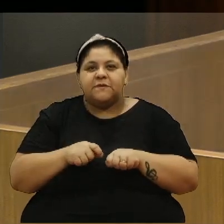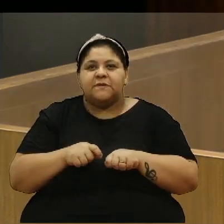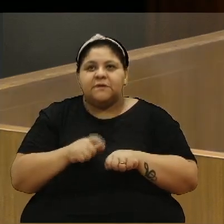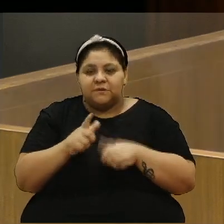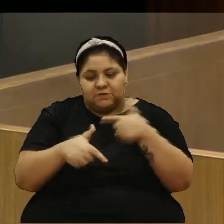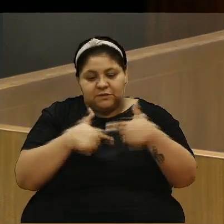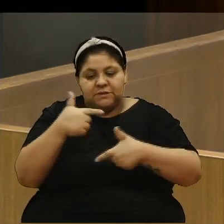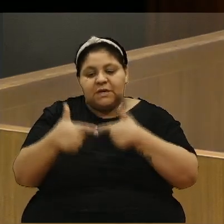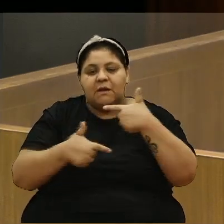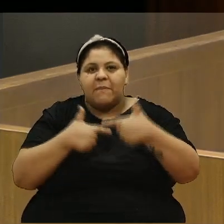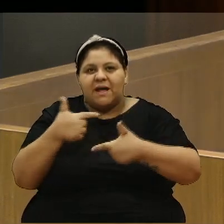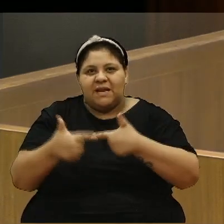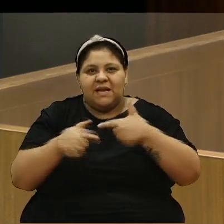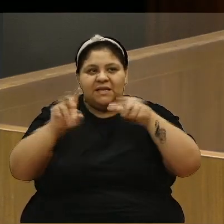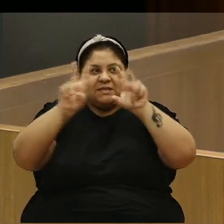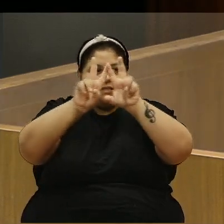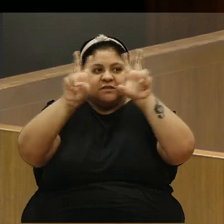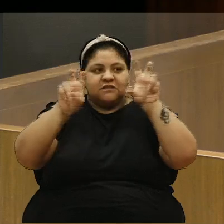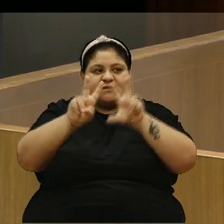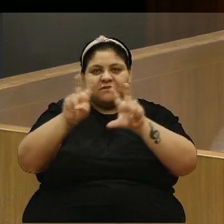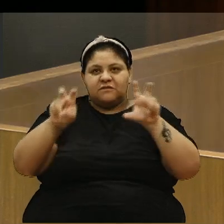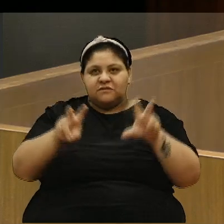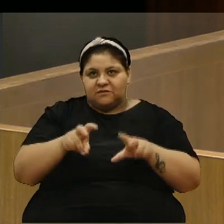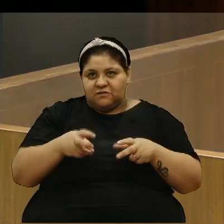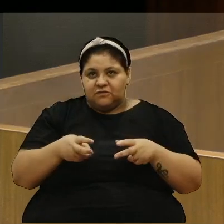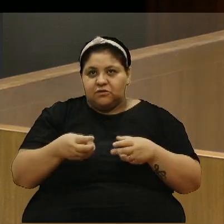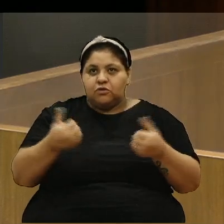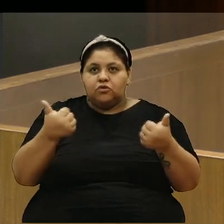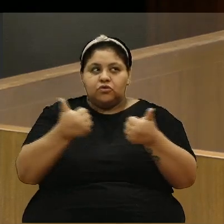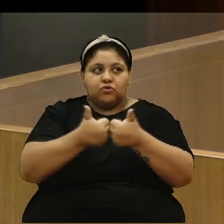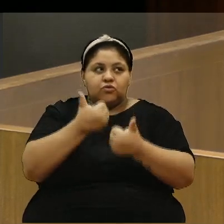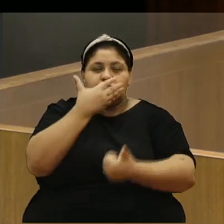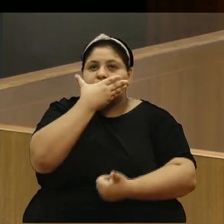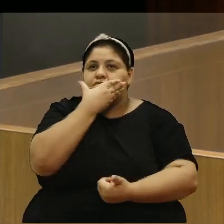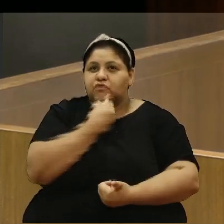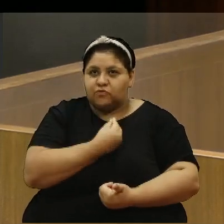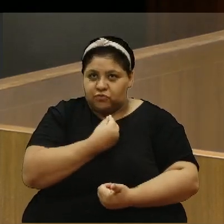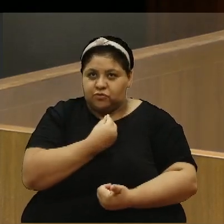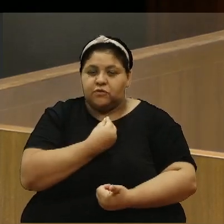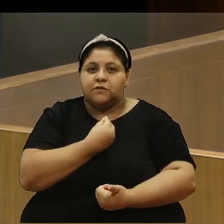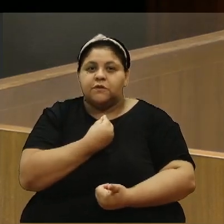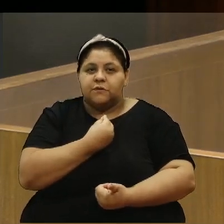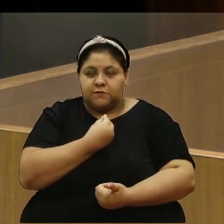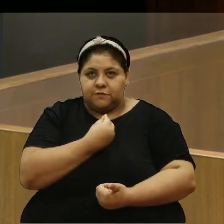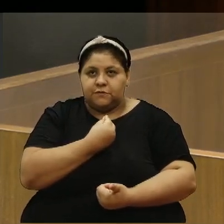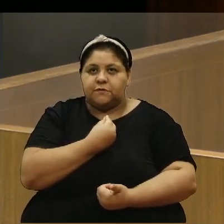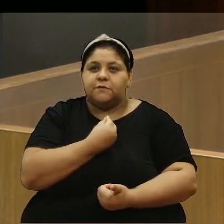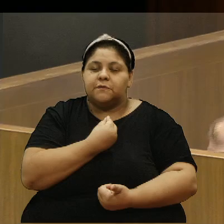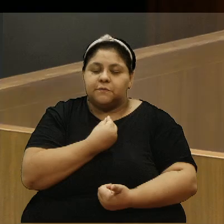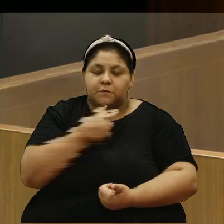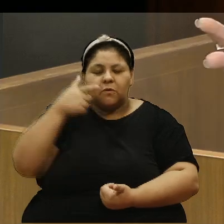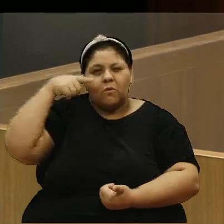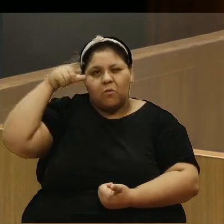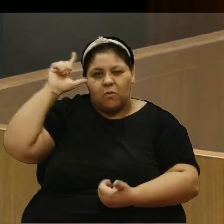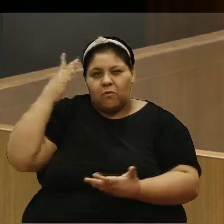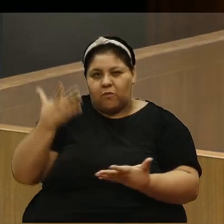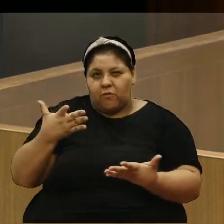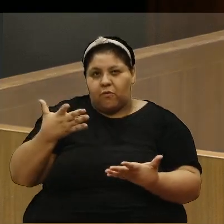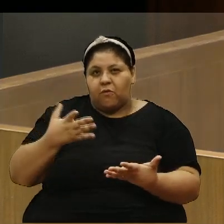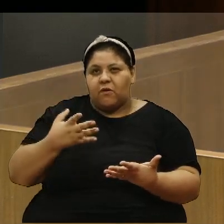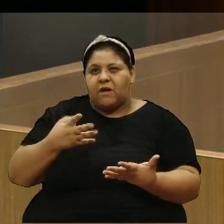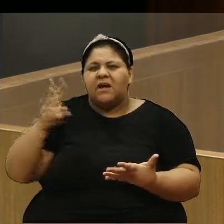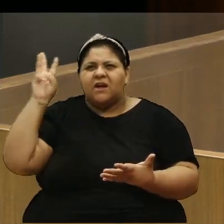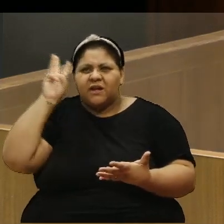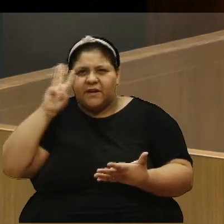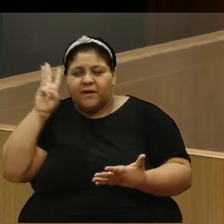trabalhar esses temas com os homens. Foi isso que nós falamos ontem, ou terça-feira.